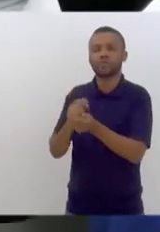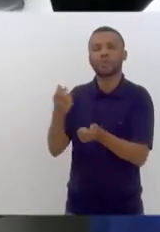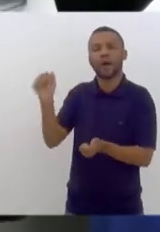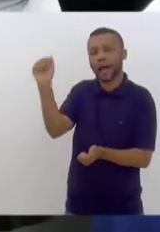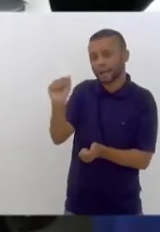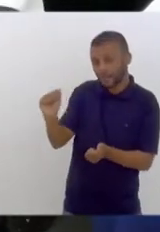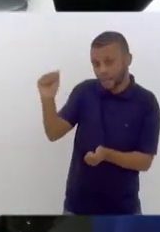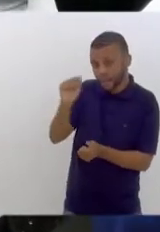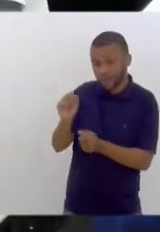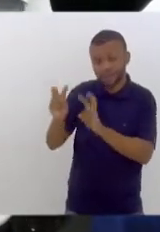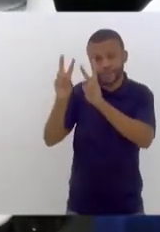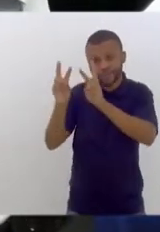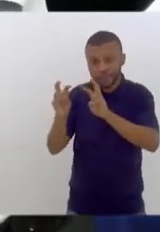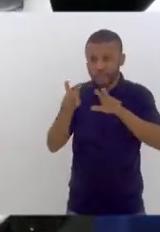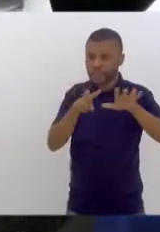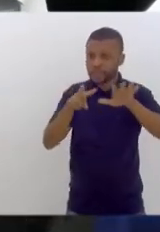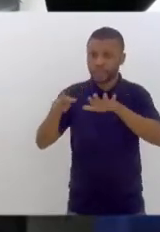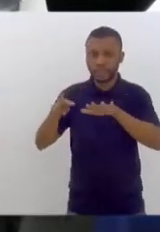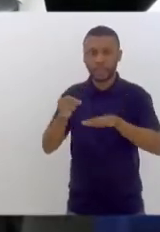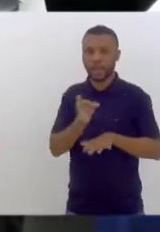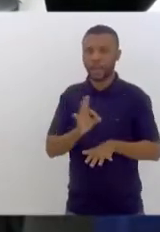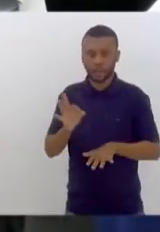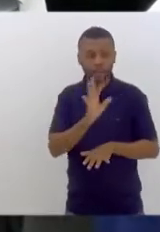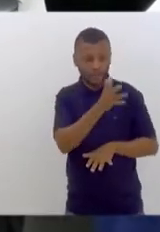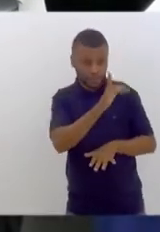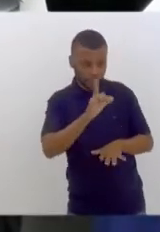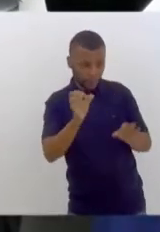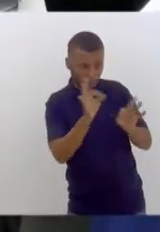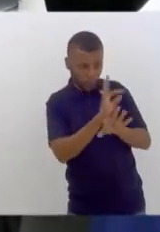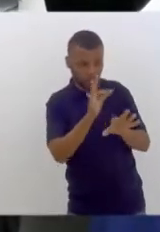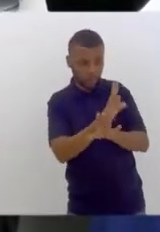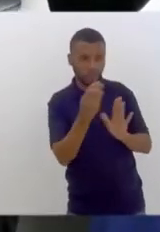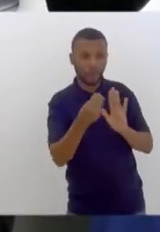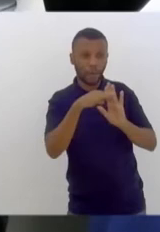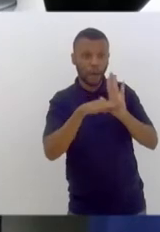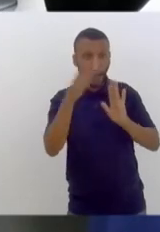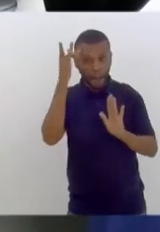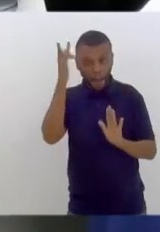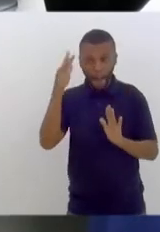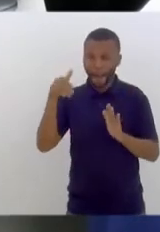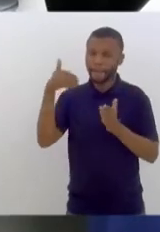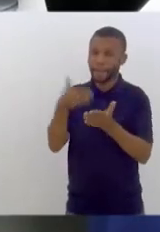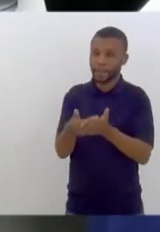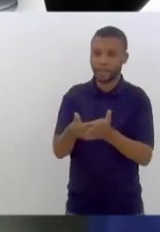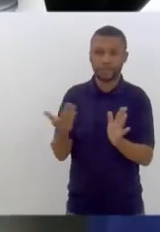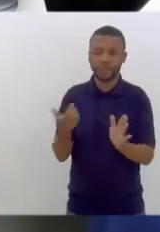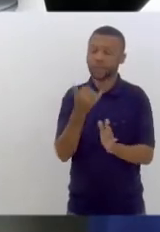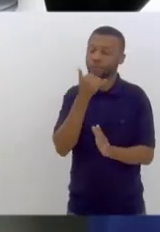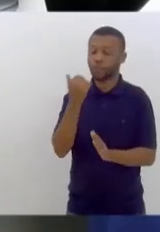não está na pauta dessa semana ainda. Não, já está na pauta dessa semana, já está amanhã. Tá amanhã. Então não há mais tempo.